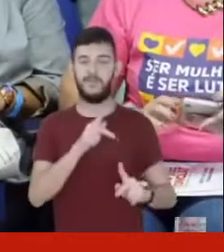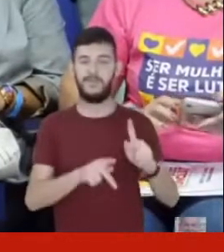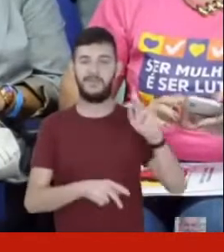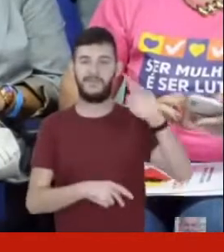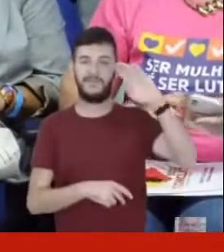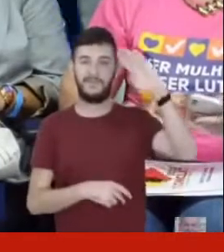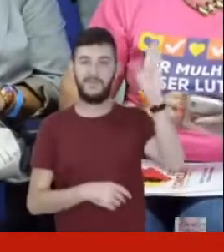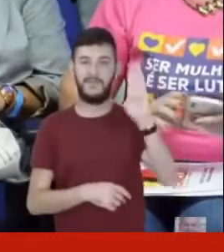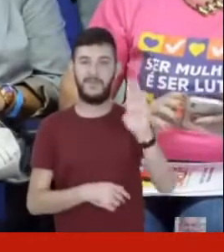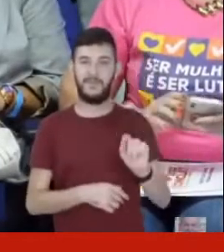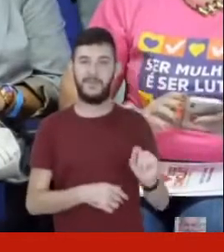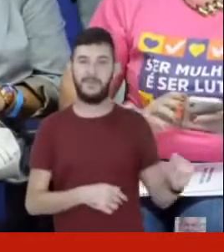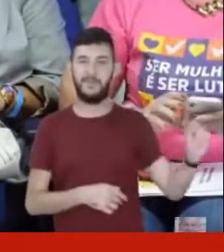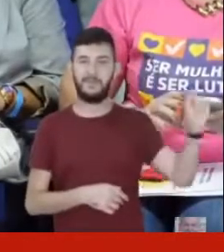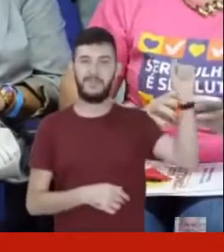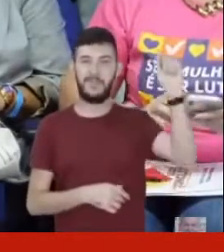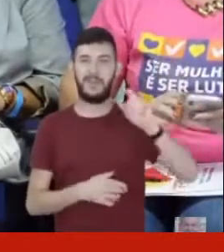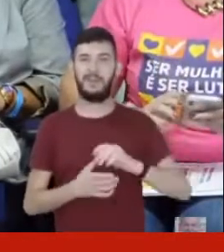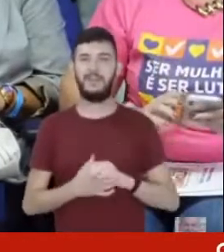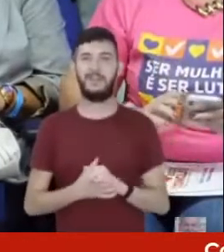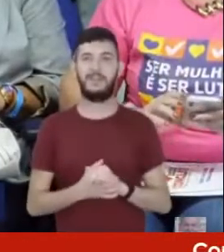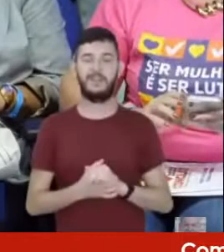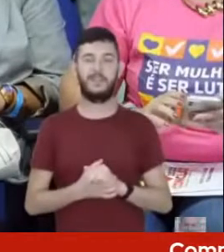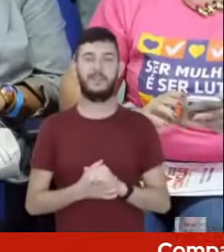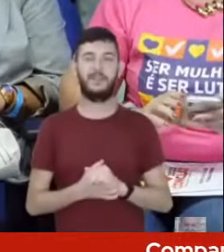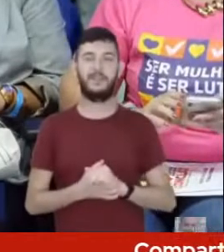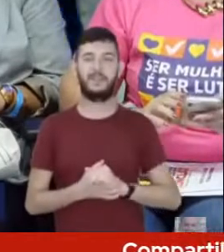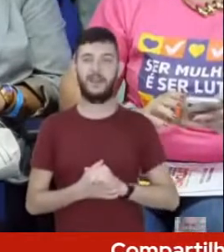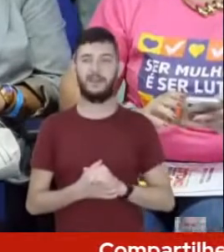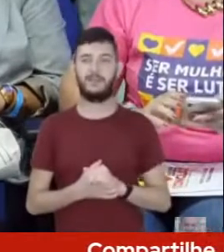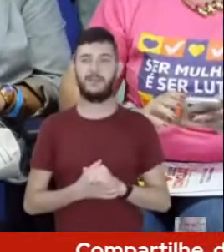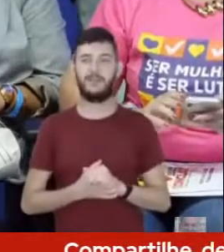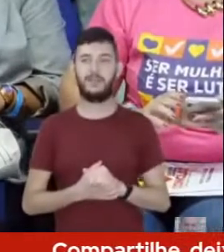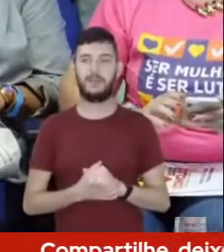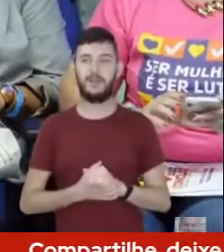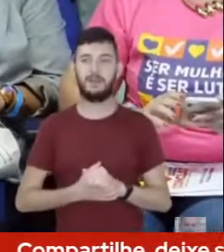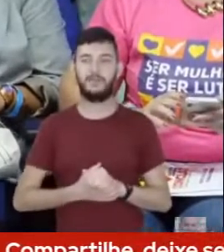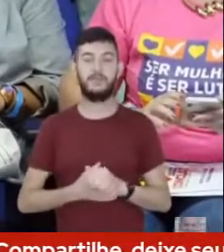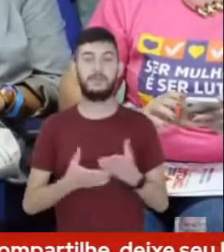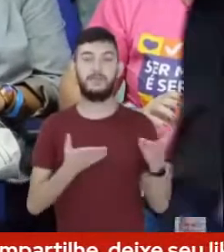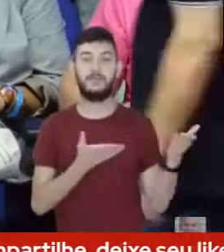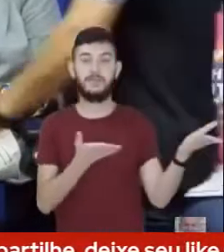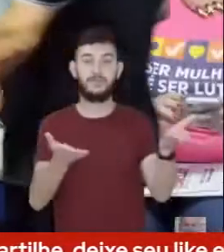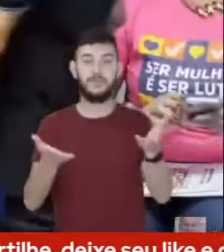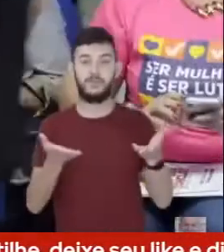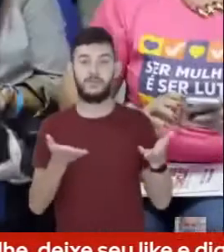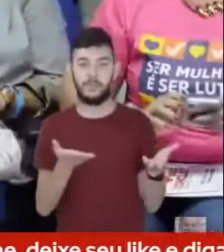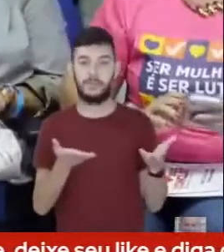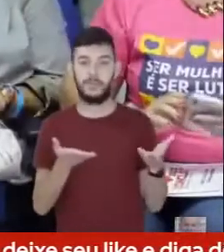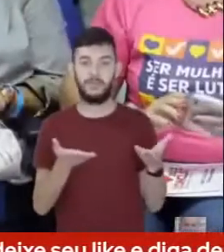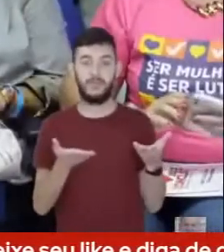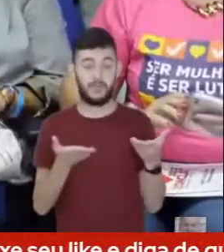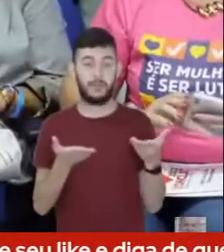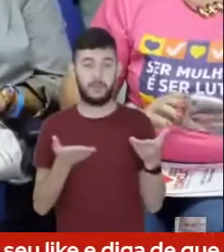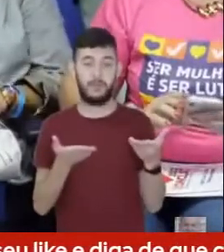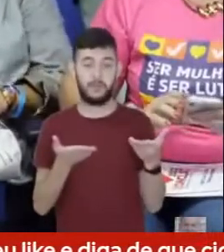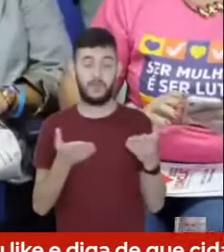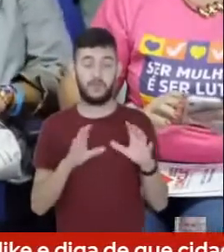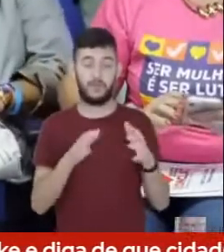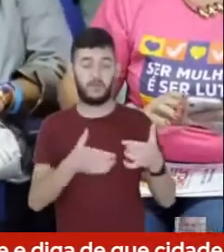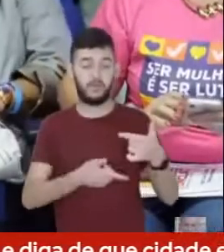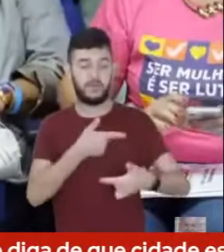Eu vou chamar aqui para acompanhar a fala da UGT, o companheiro Chiquinho